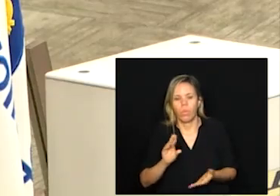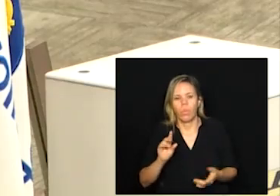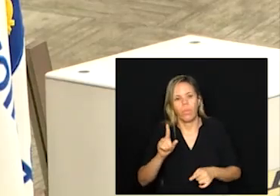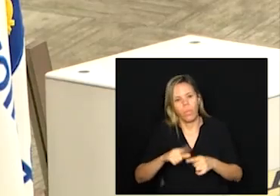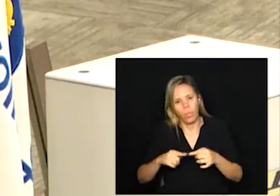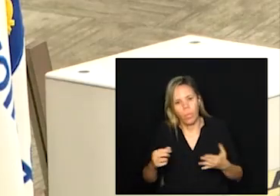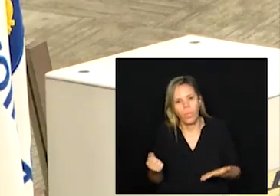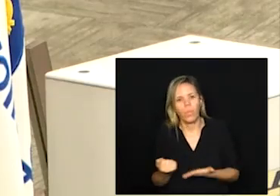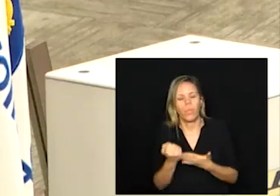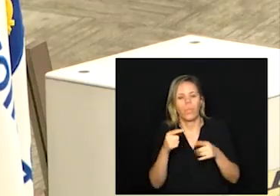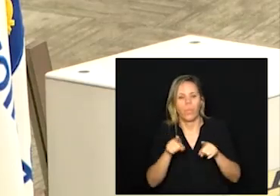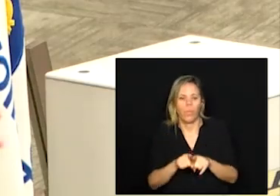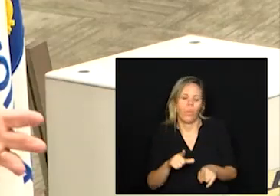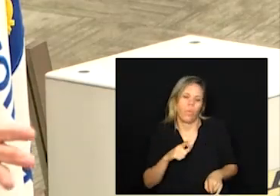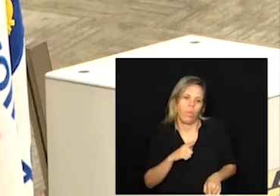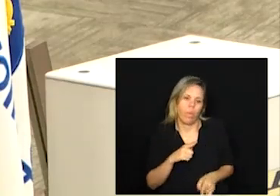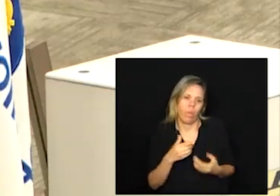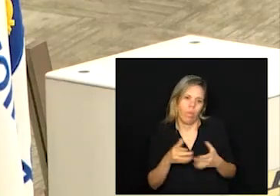recursos